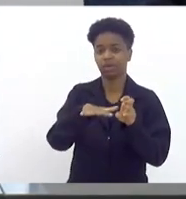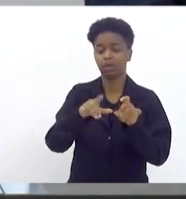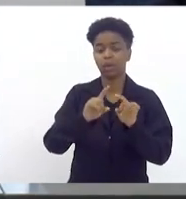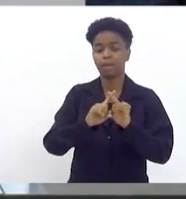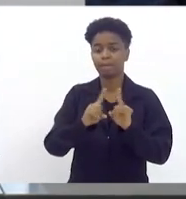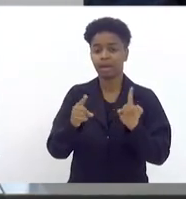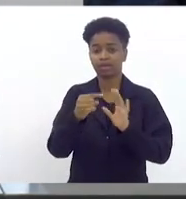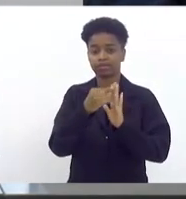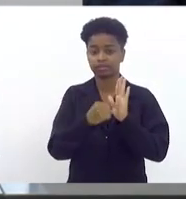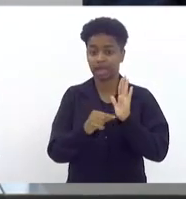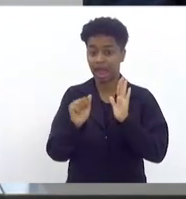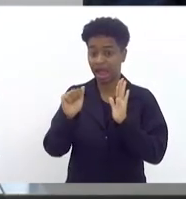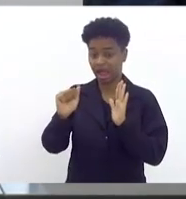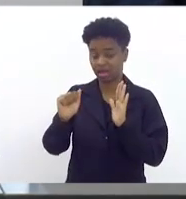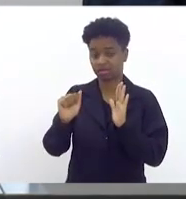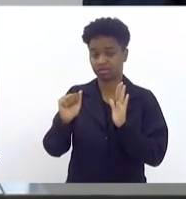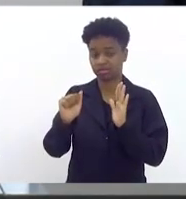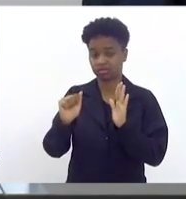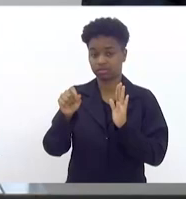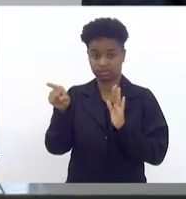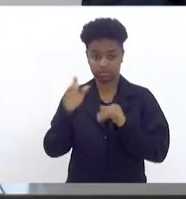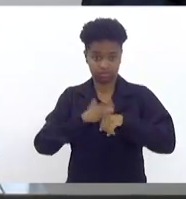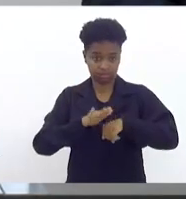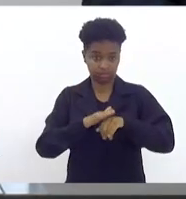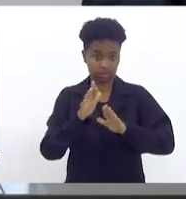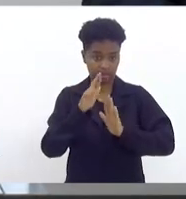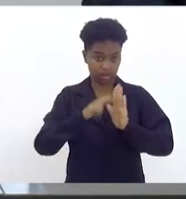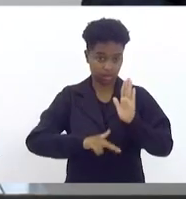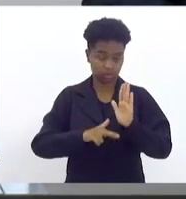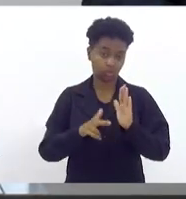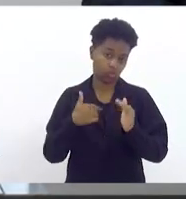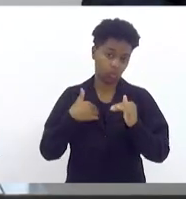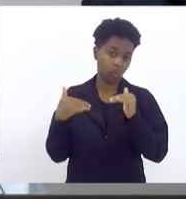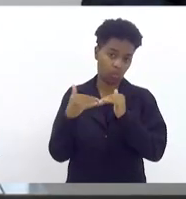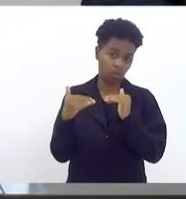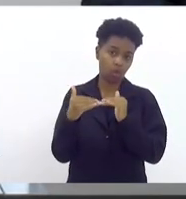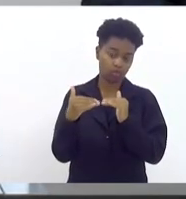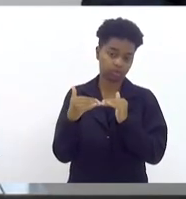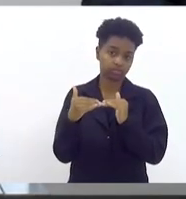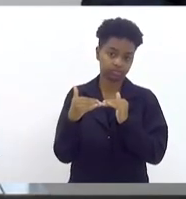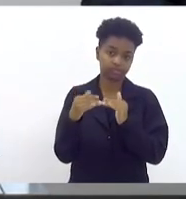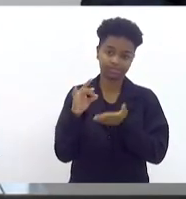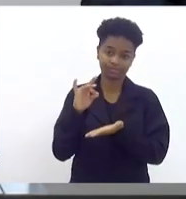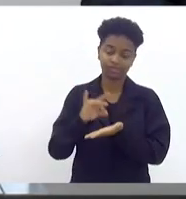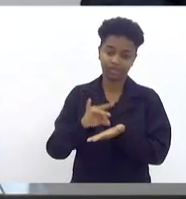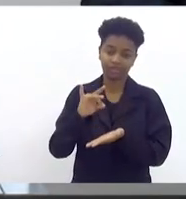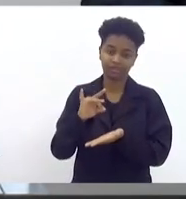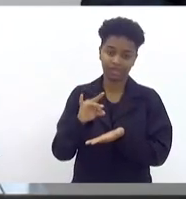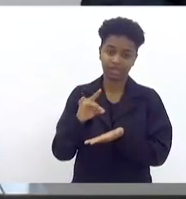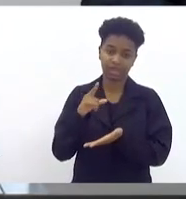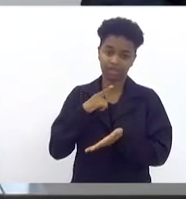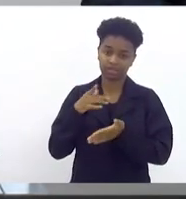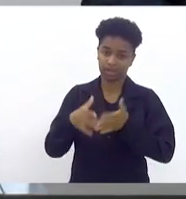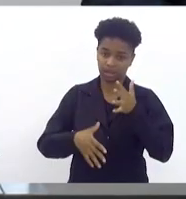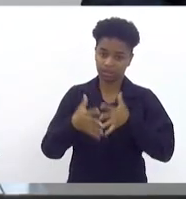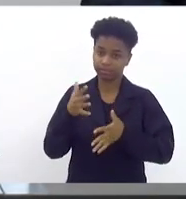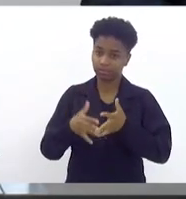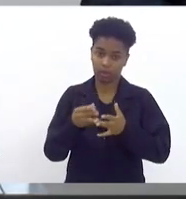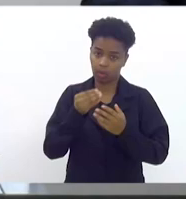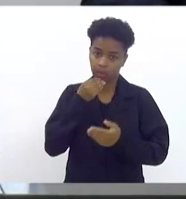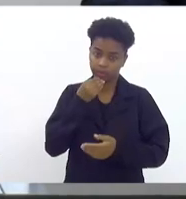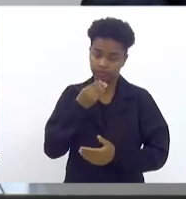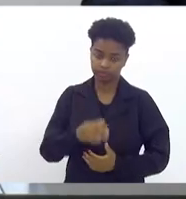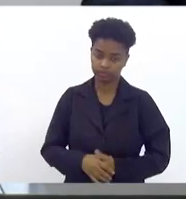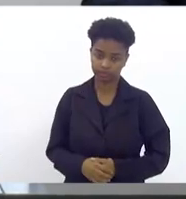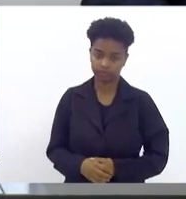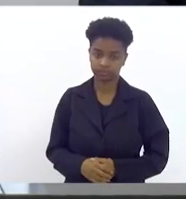no item A, de relatoria de Vossa Excelência, eu também concordo que, de fato, há uma prejudicabilidade clara.